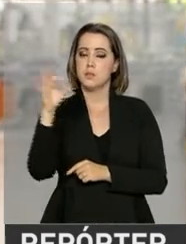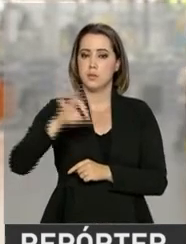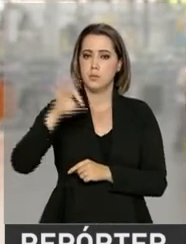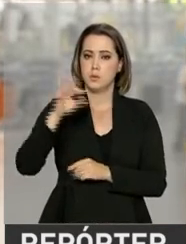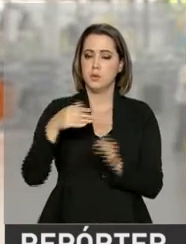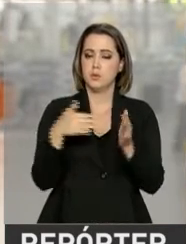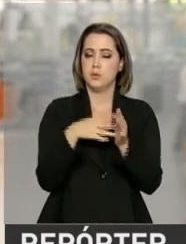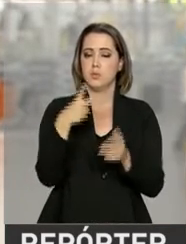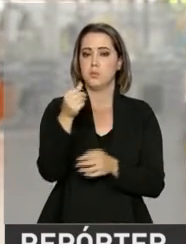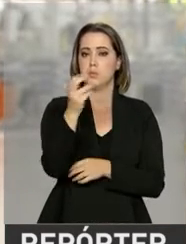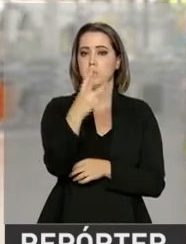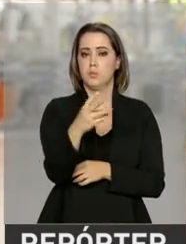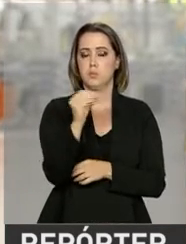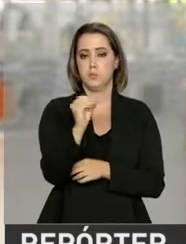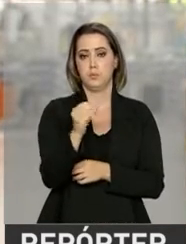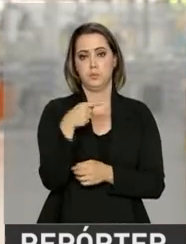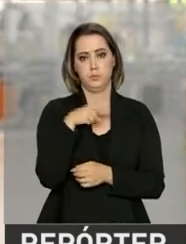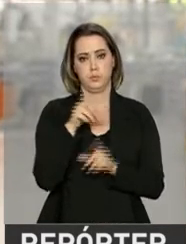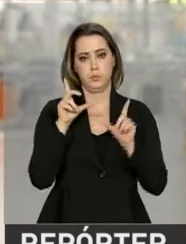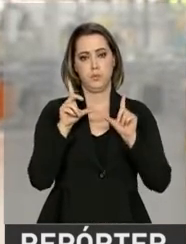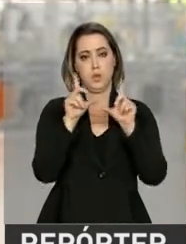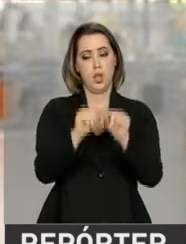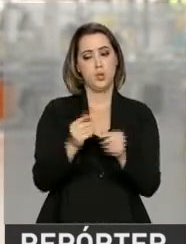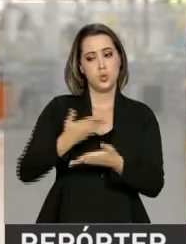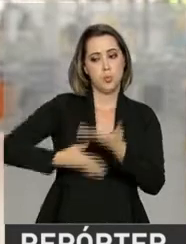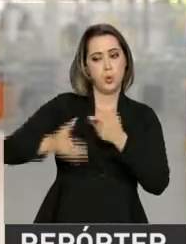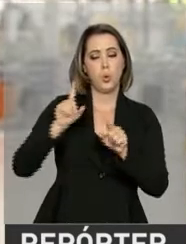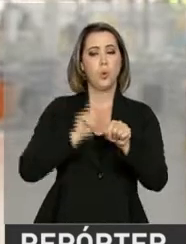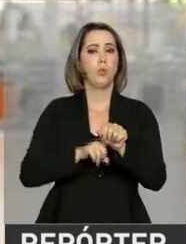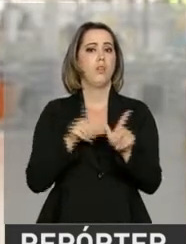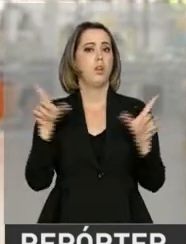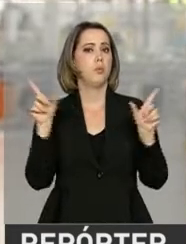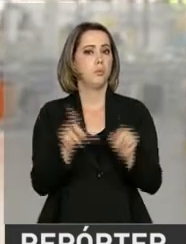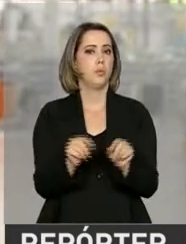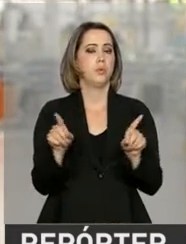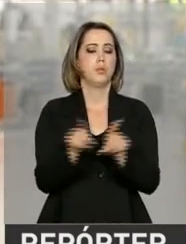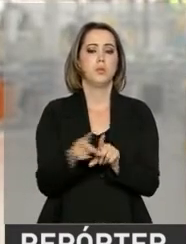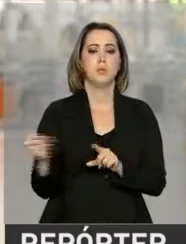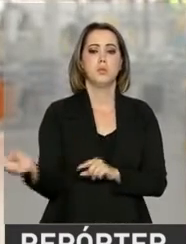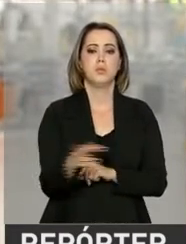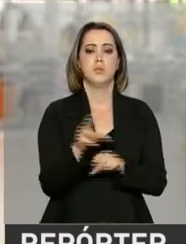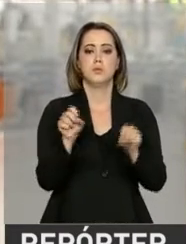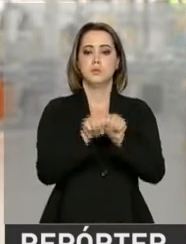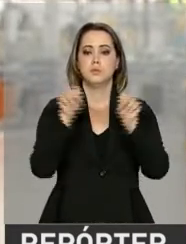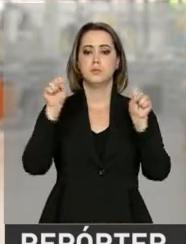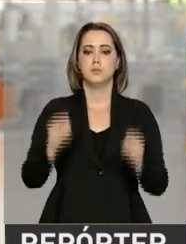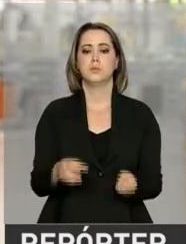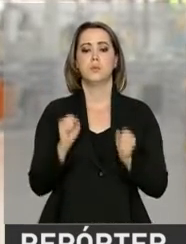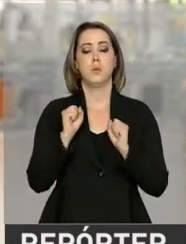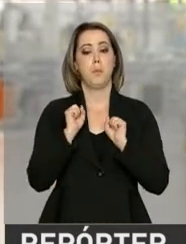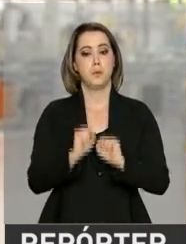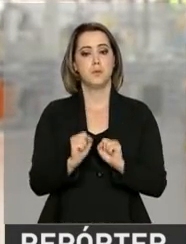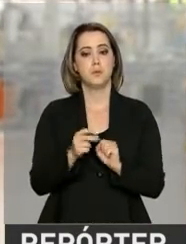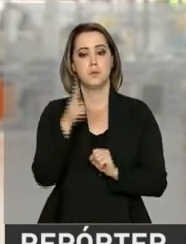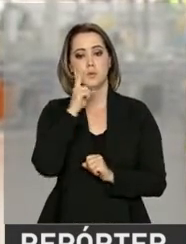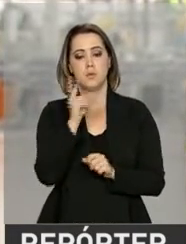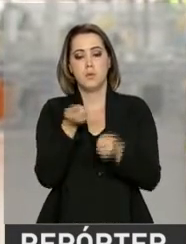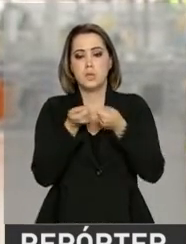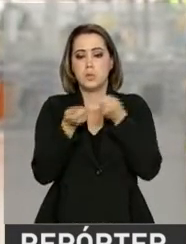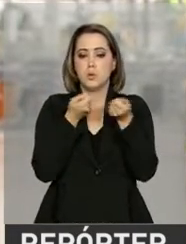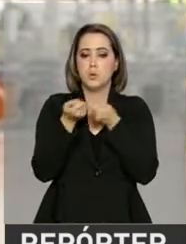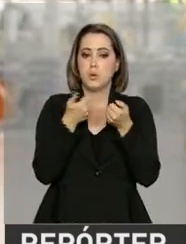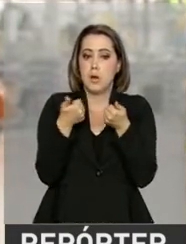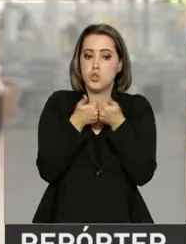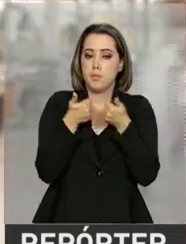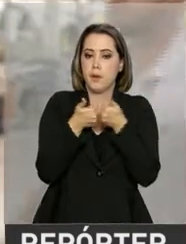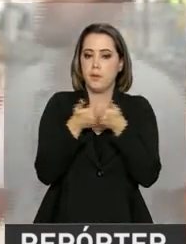agilidade, ganha competitividade, reduz o ciclo de exportação e, além disso, o novo sistema vai permitir que você consiga monitorar mais de